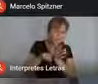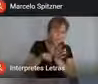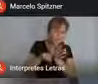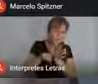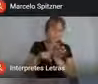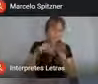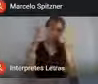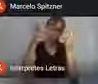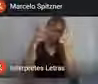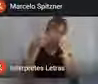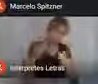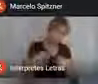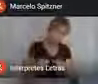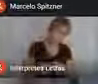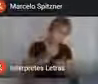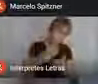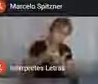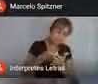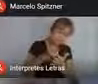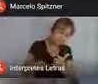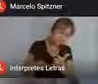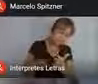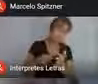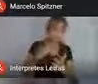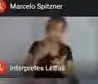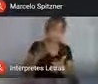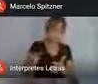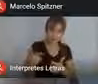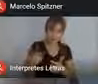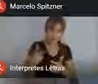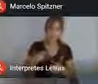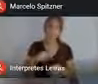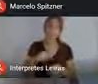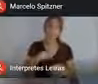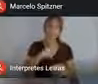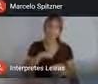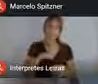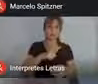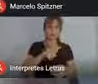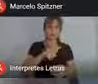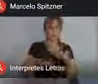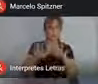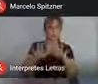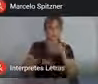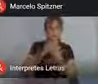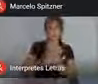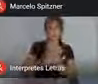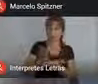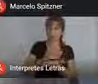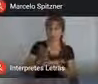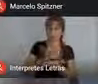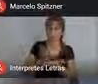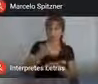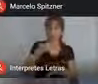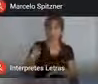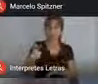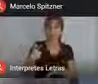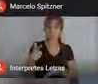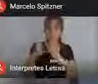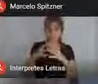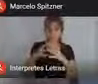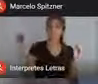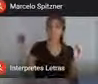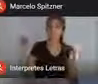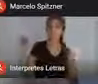descrever as variantes linguísticas, as línguas, muitas vezes as línguas ameaçadas como as línguas indígenas, nós nos imbuímos desse sentimento